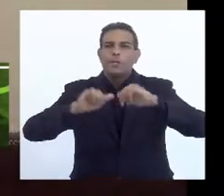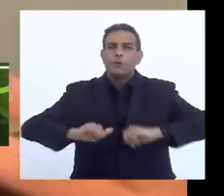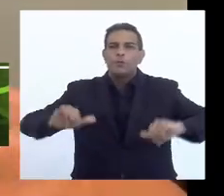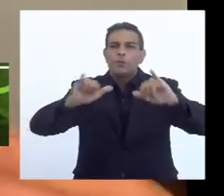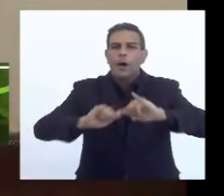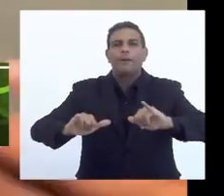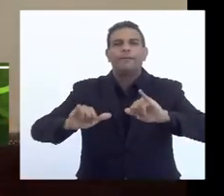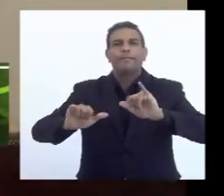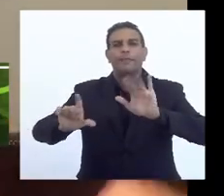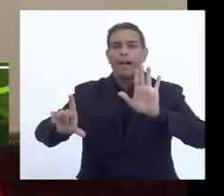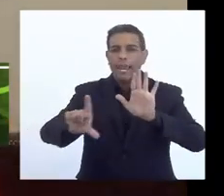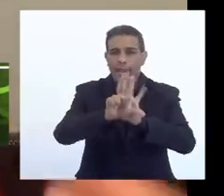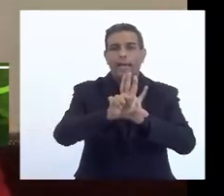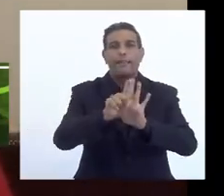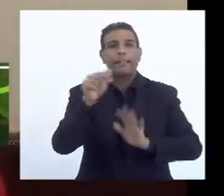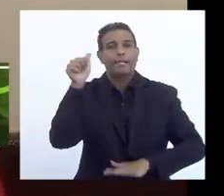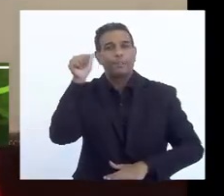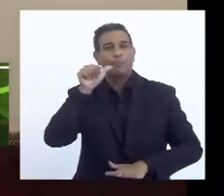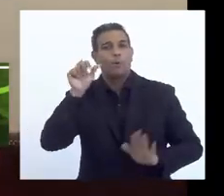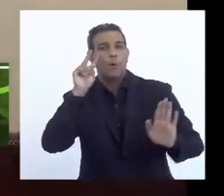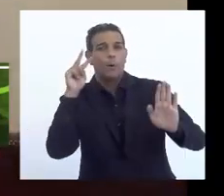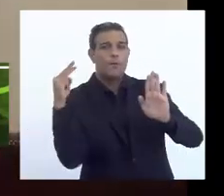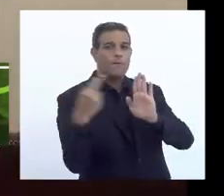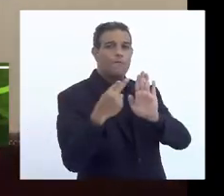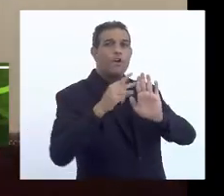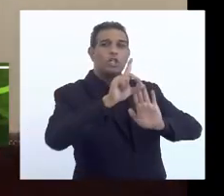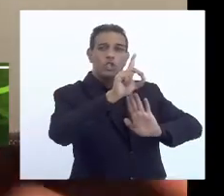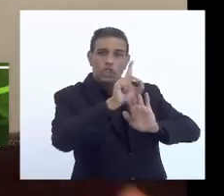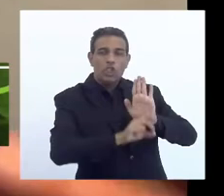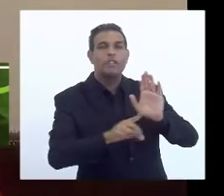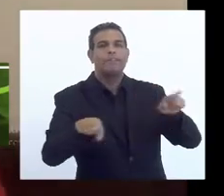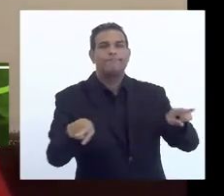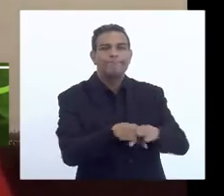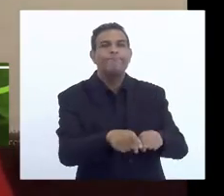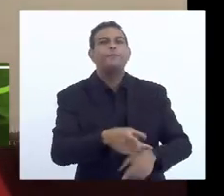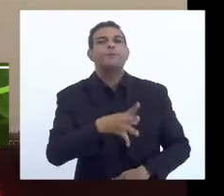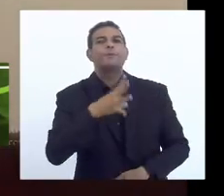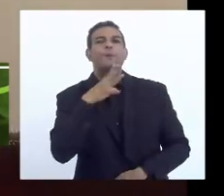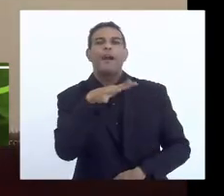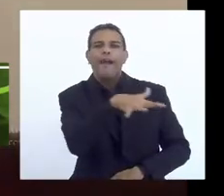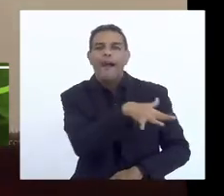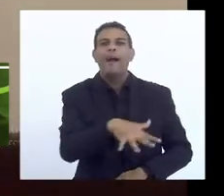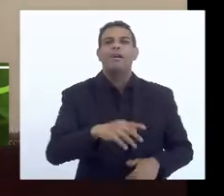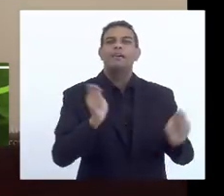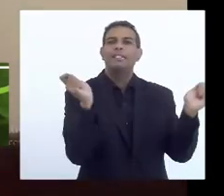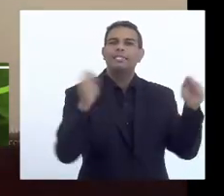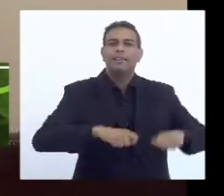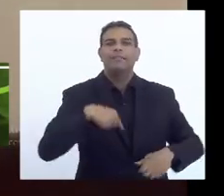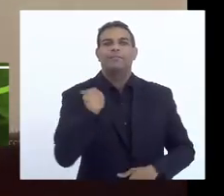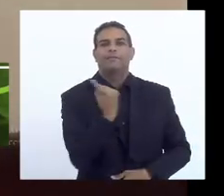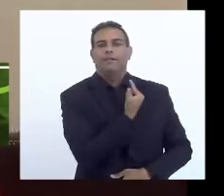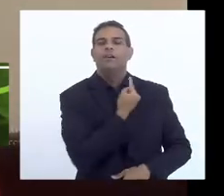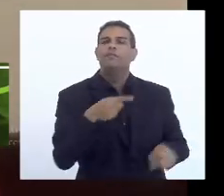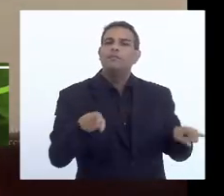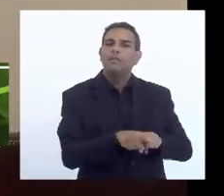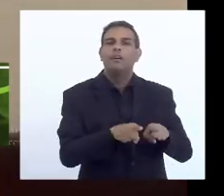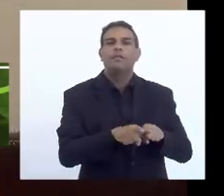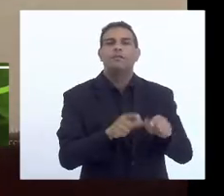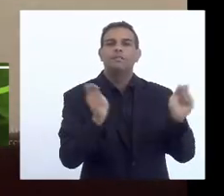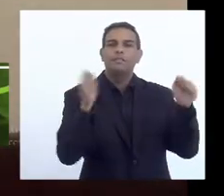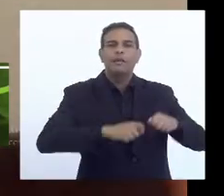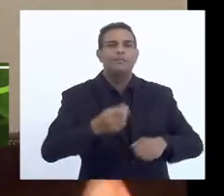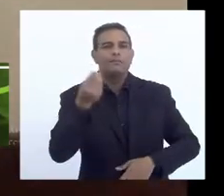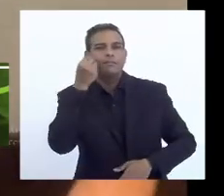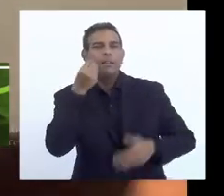lei para que as mulheres saibam os direitos que têm, para que as mulheres conheçam os direitos que têm, como nós também estamos